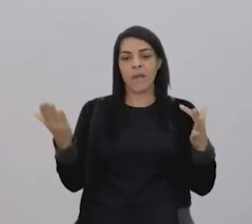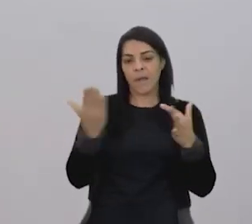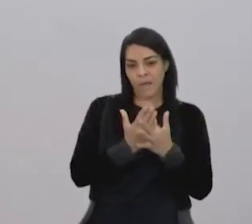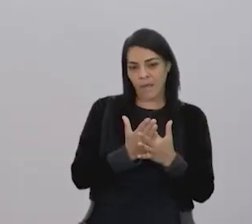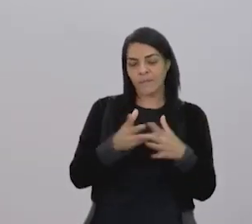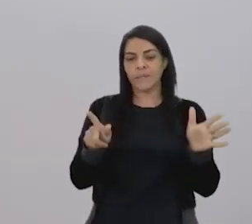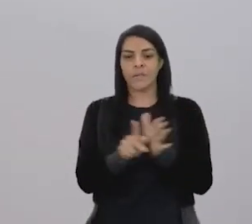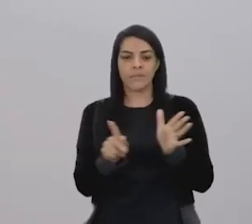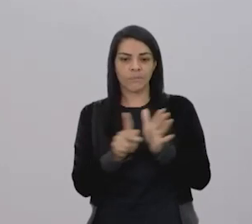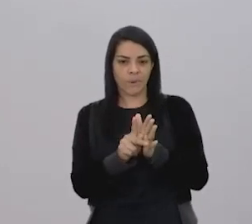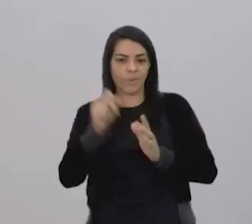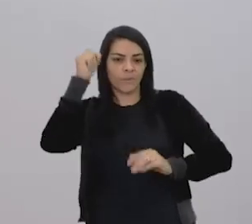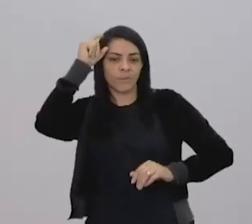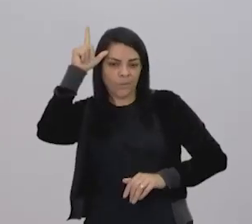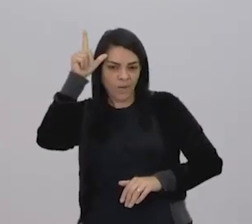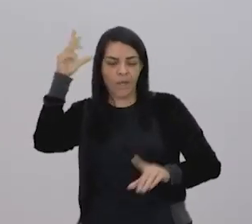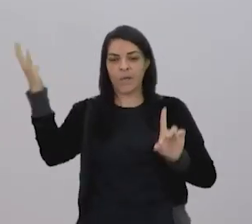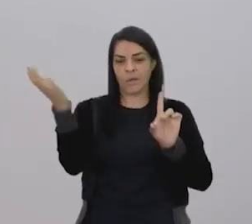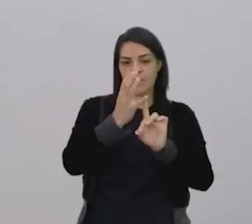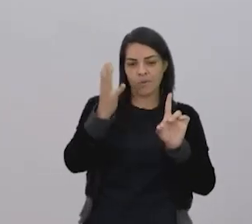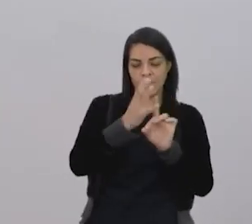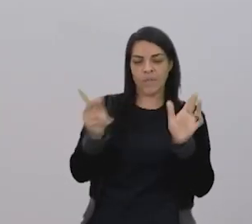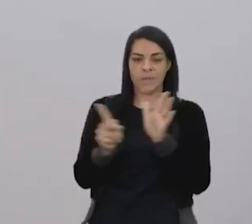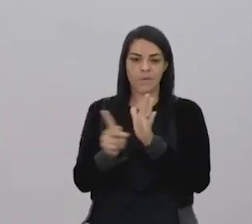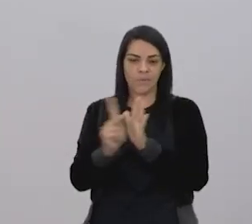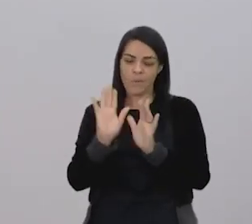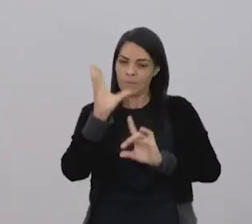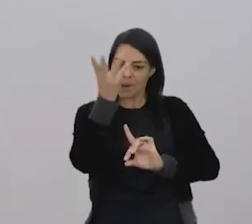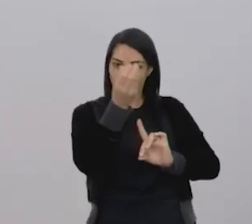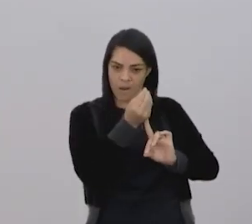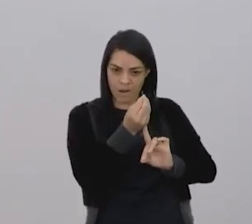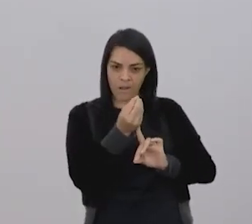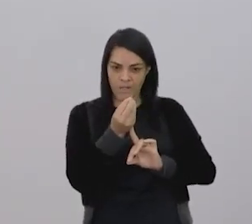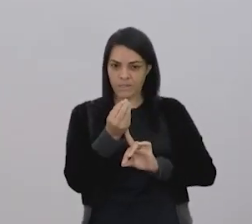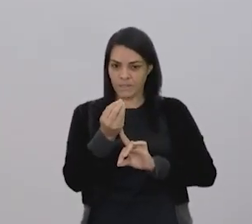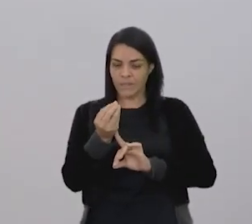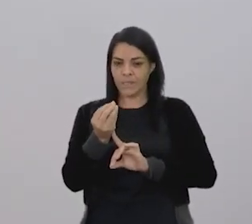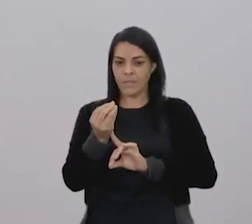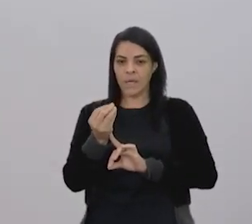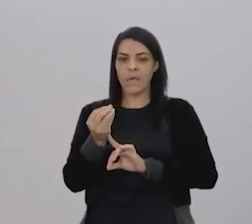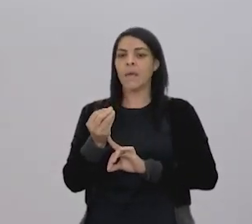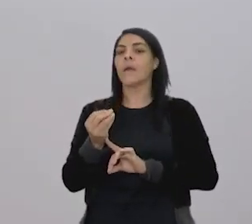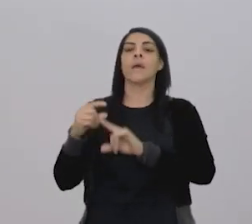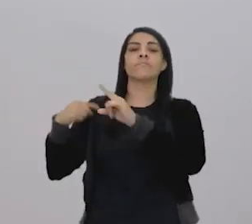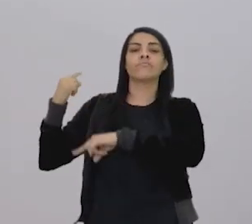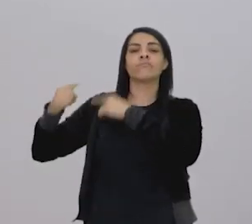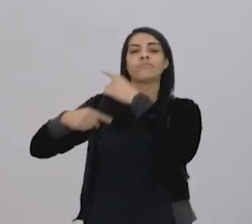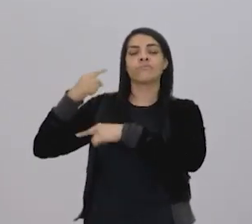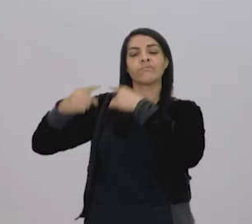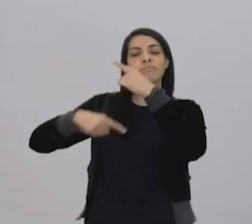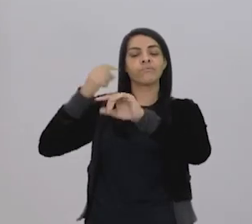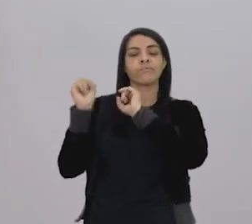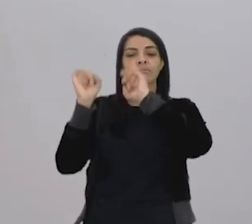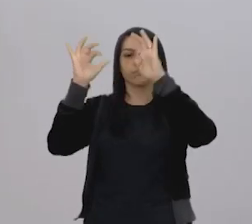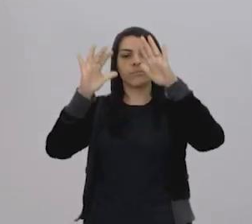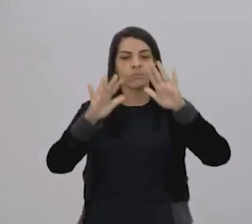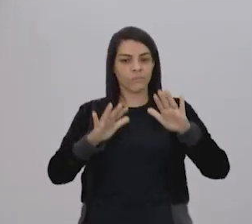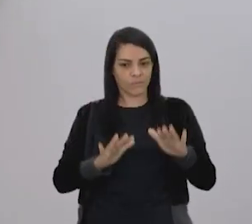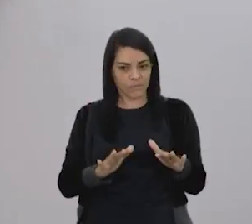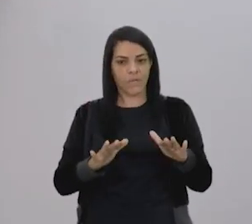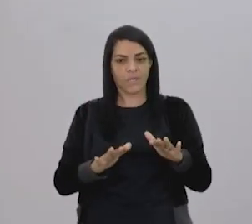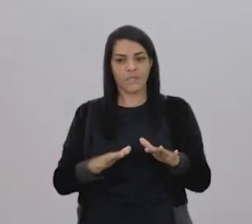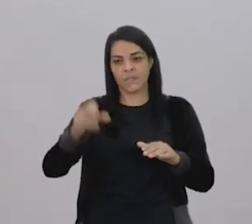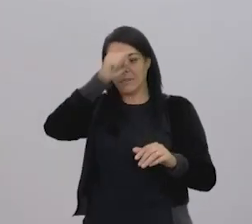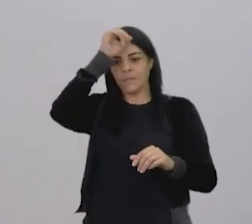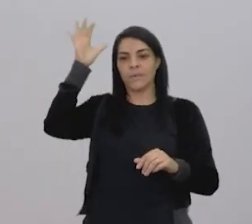acaba influenciando fortemente a arte. Então, a herança africana se misturou com a herança europeia. Então, você pega uma melodia,